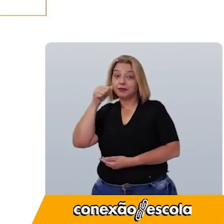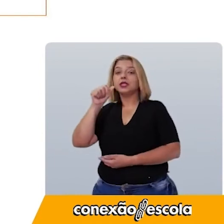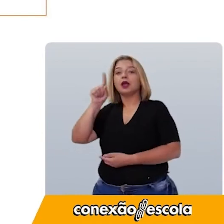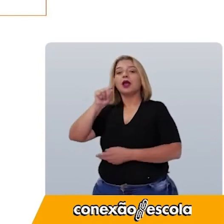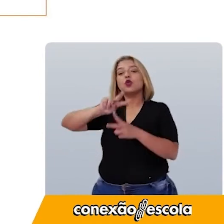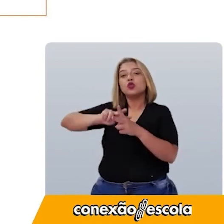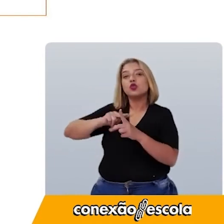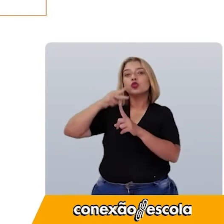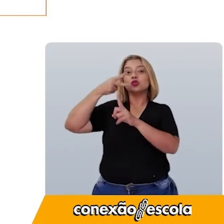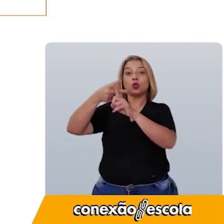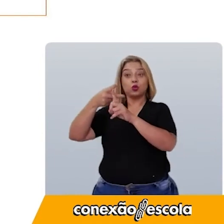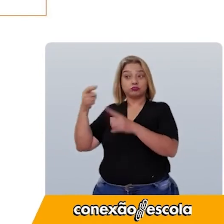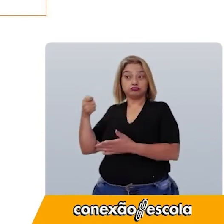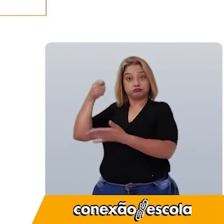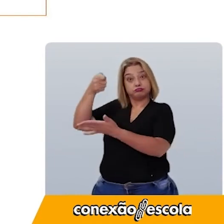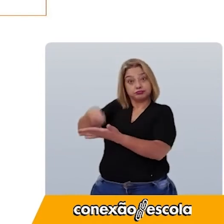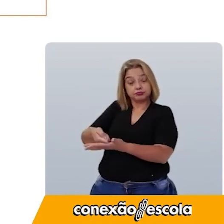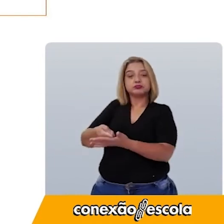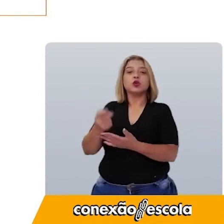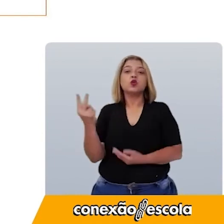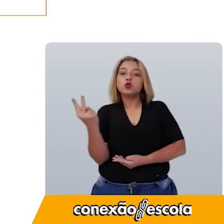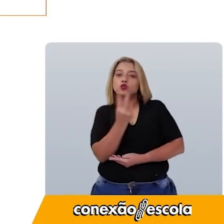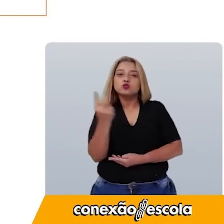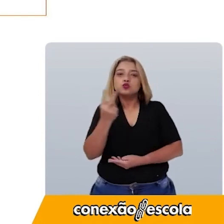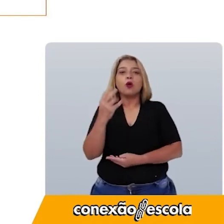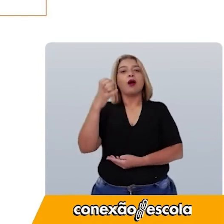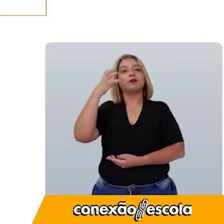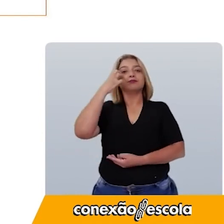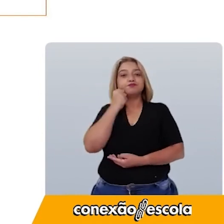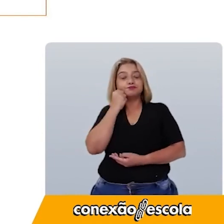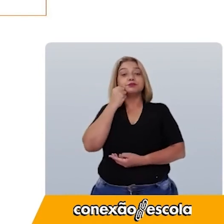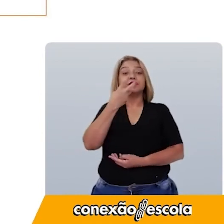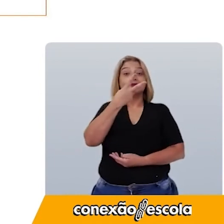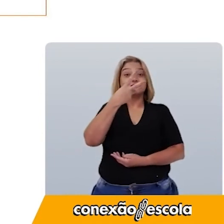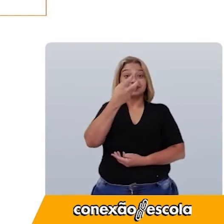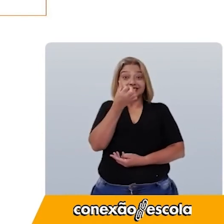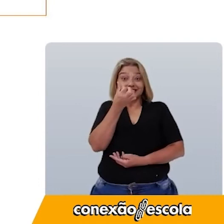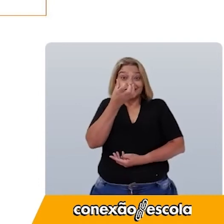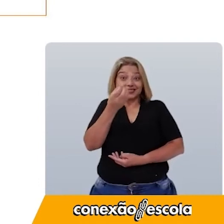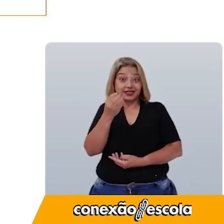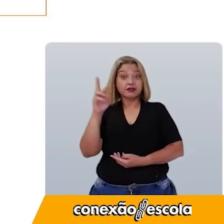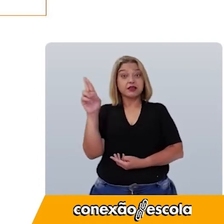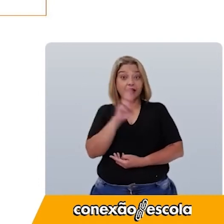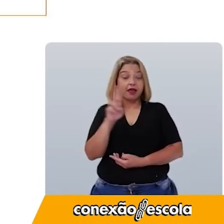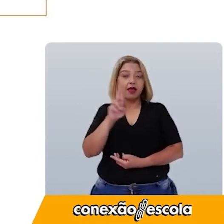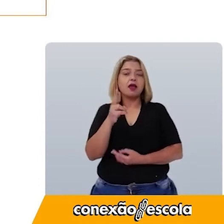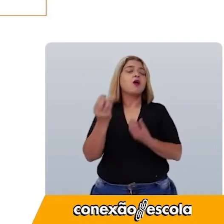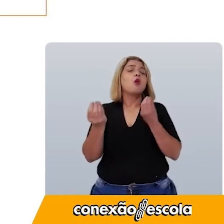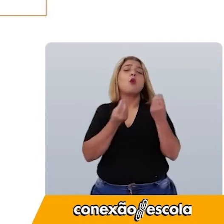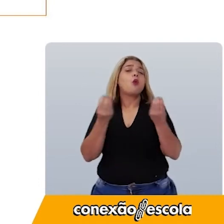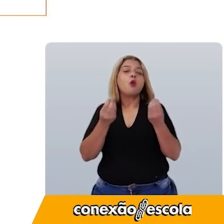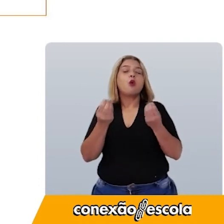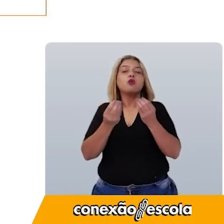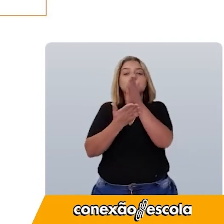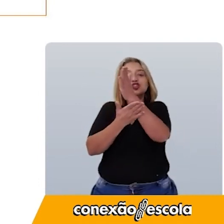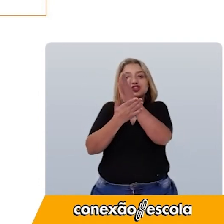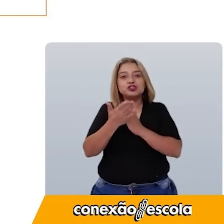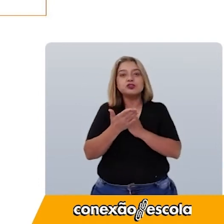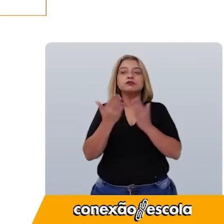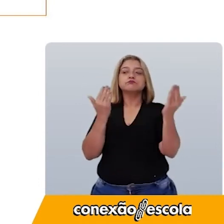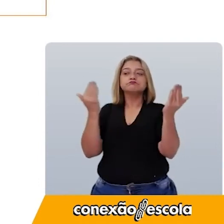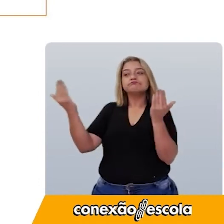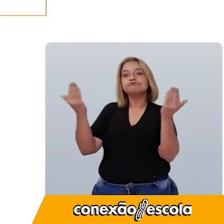Eles tiveram um lucro de R$ 360 e querem dividir de forma proporcional